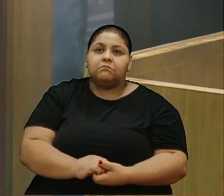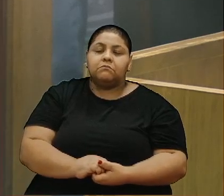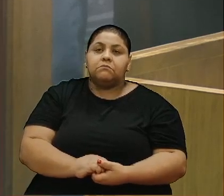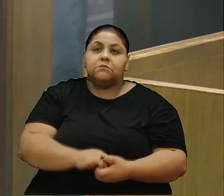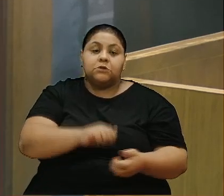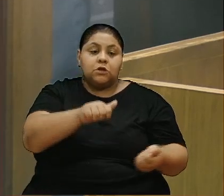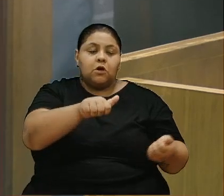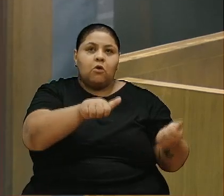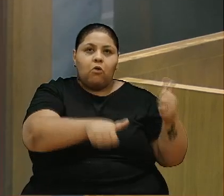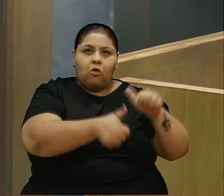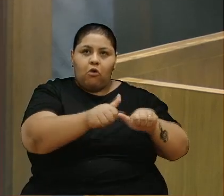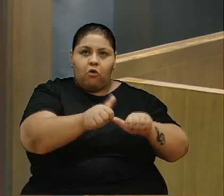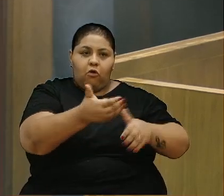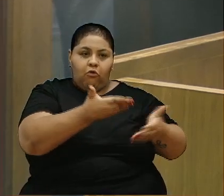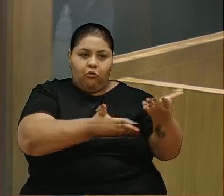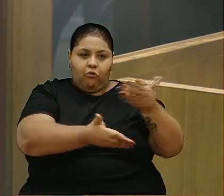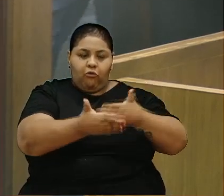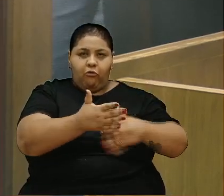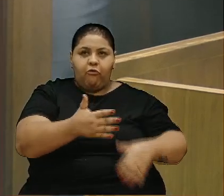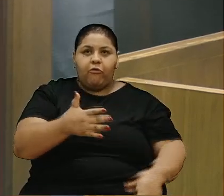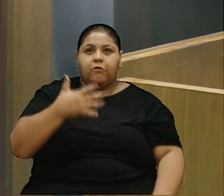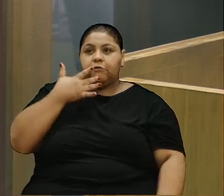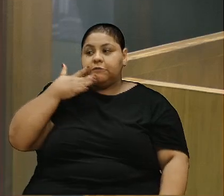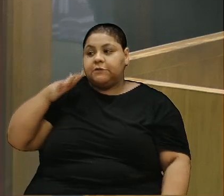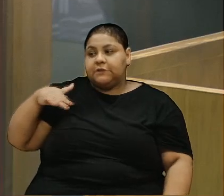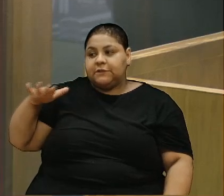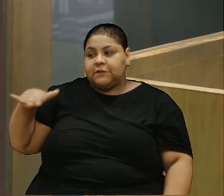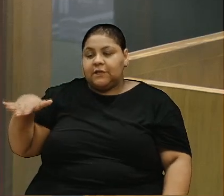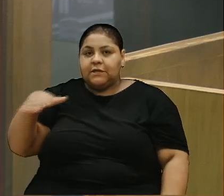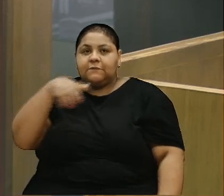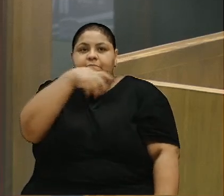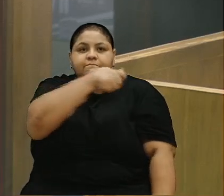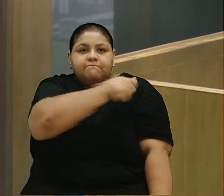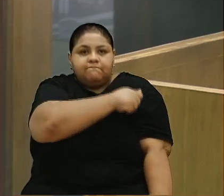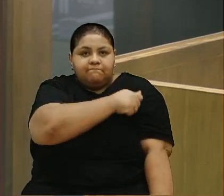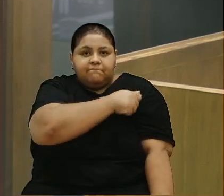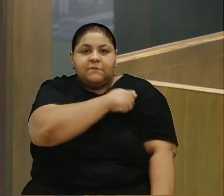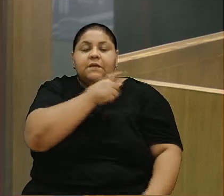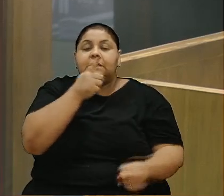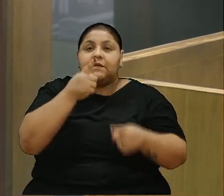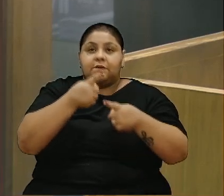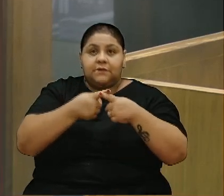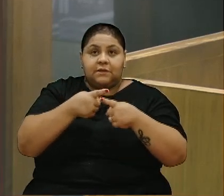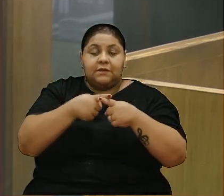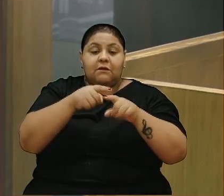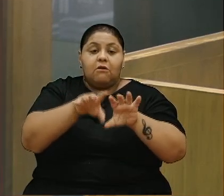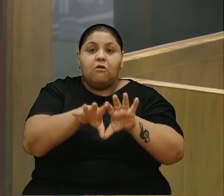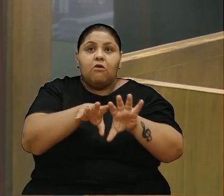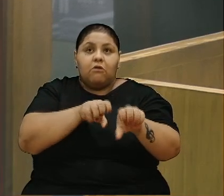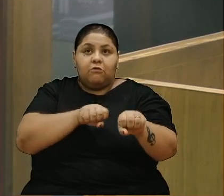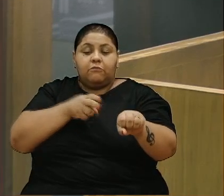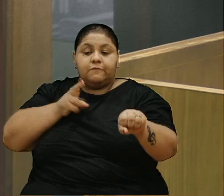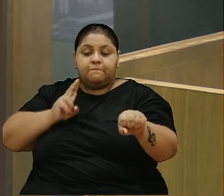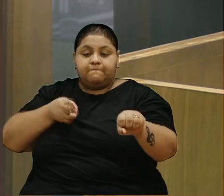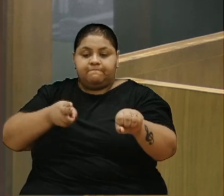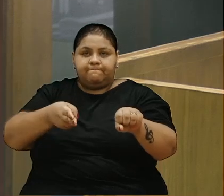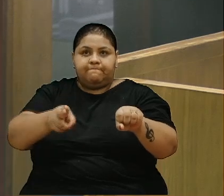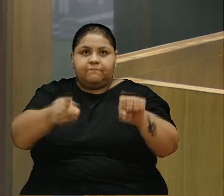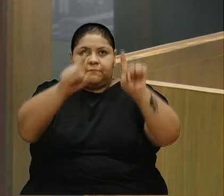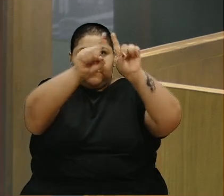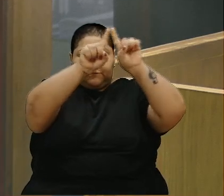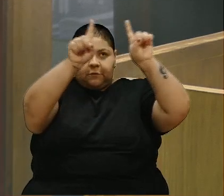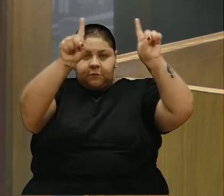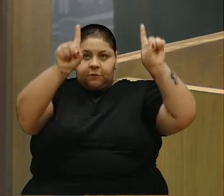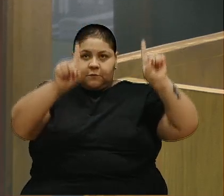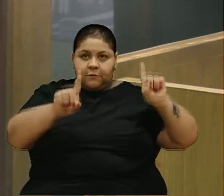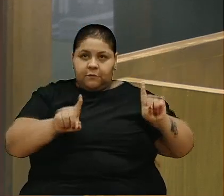Qualidade do atendimento das crianças e estudantes, bem como na formação continuada do corpo docente da